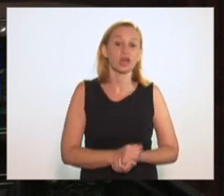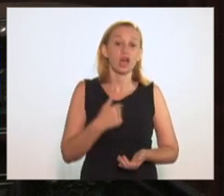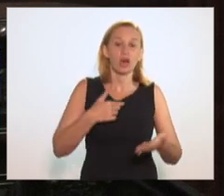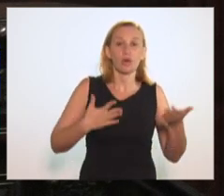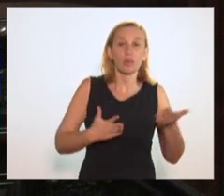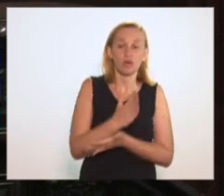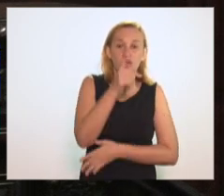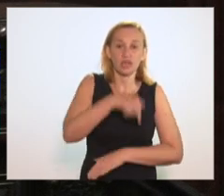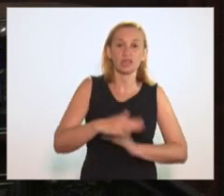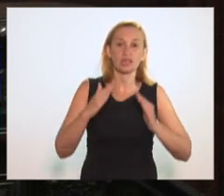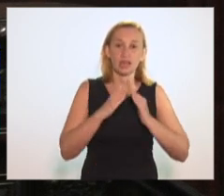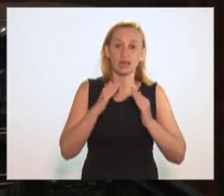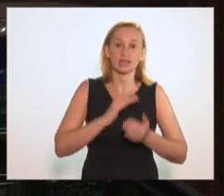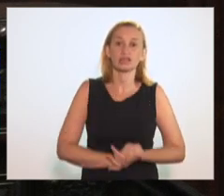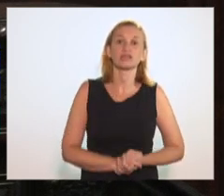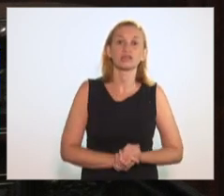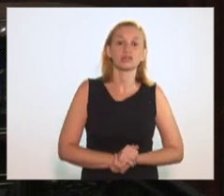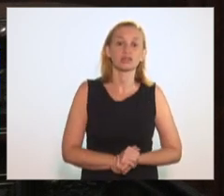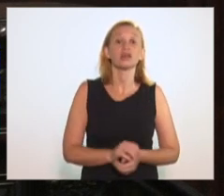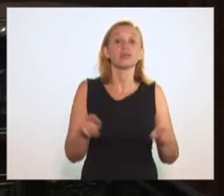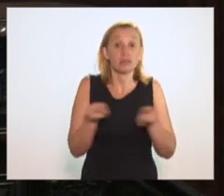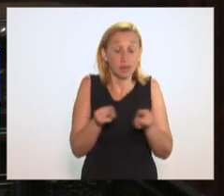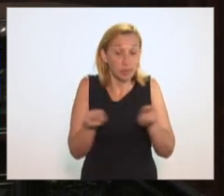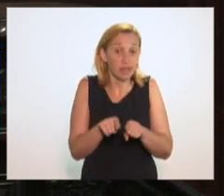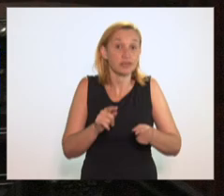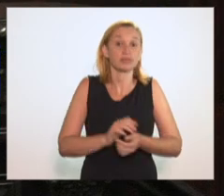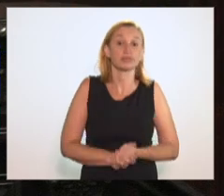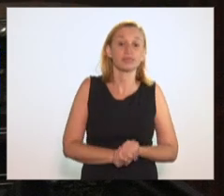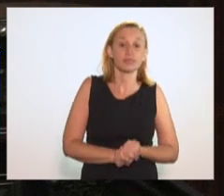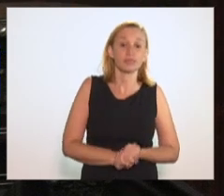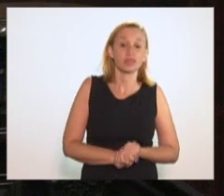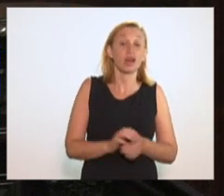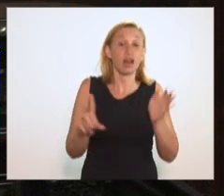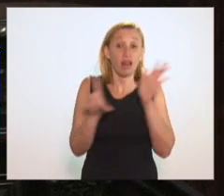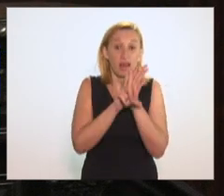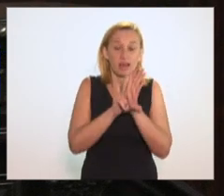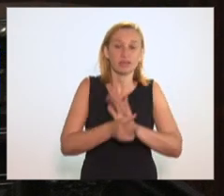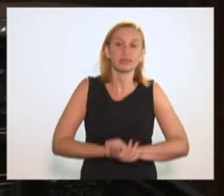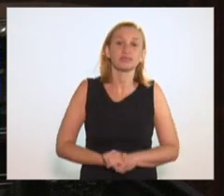aprovei aqui nessa casa também a lei